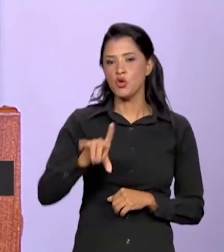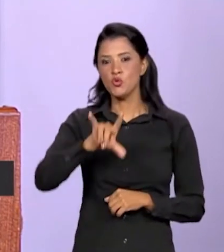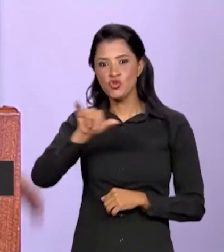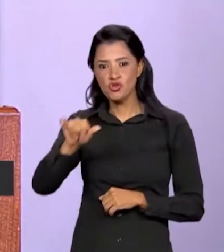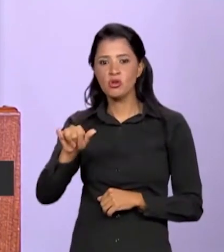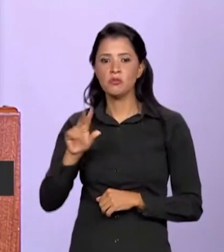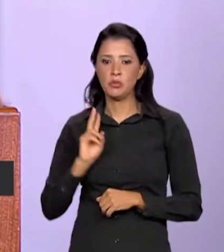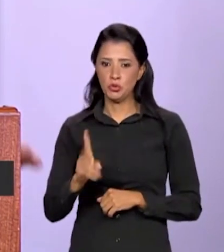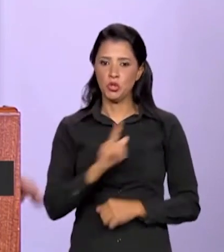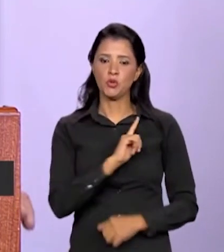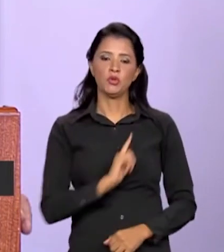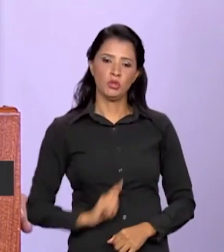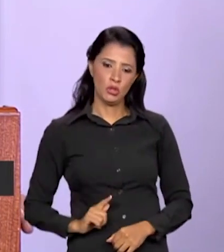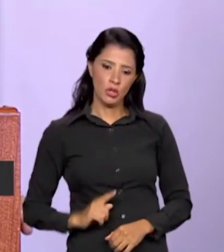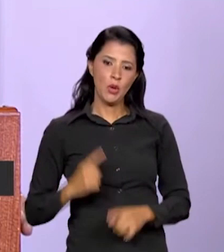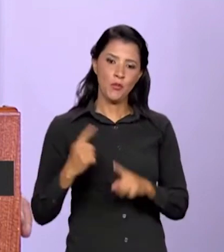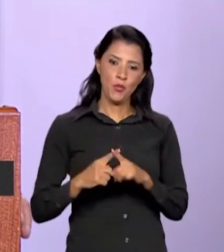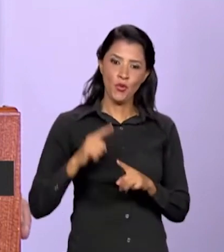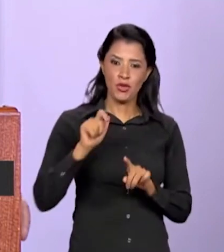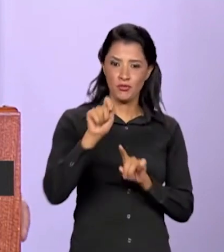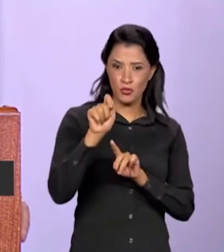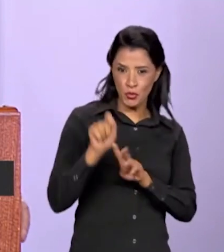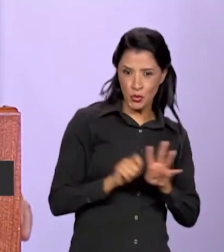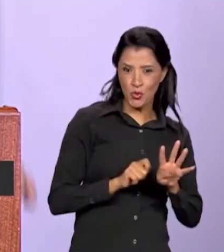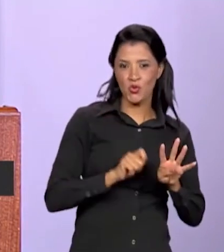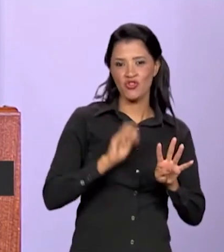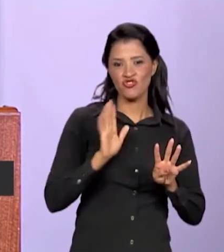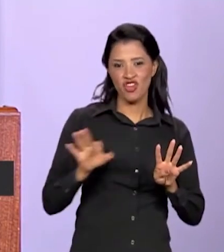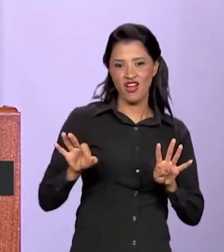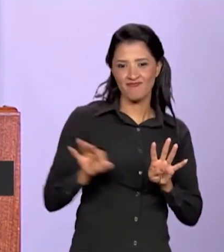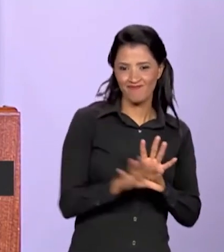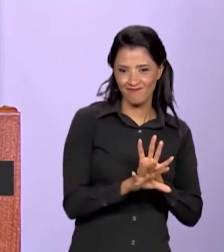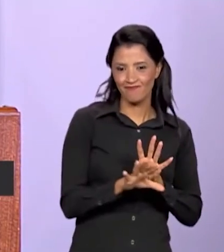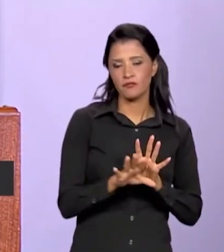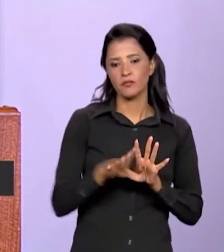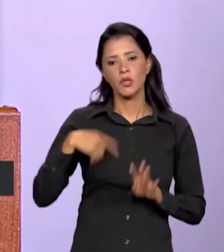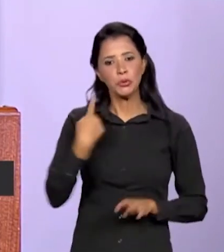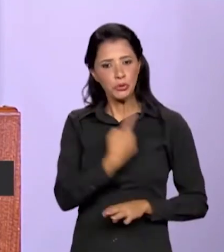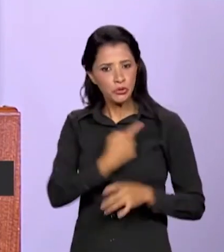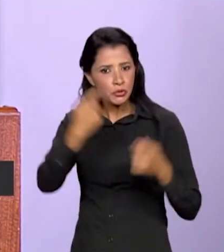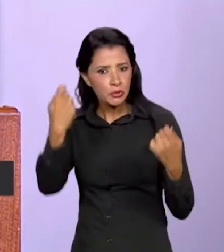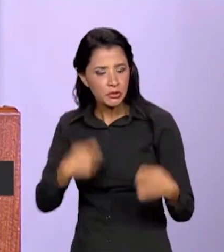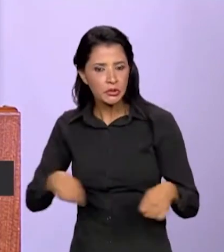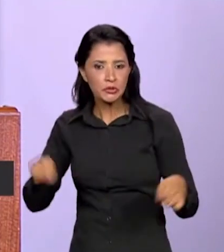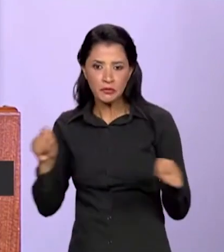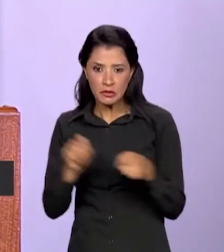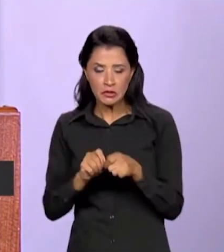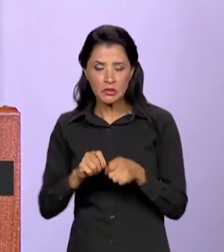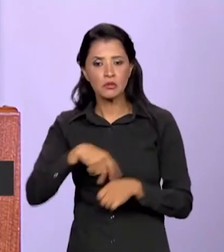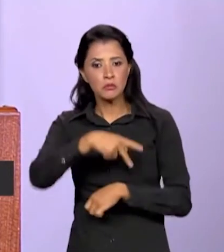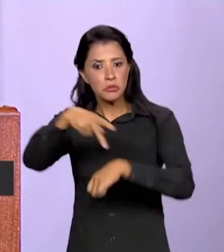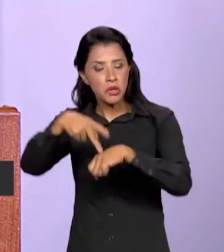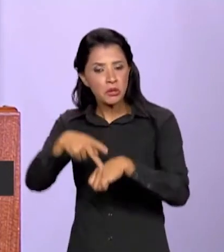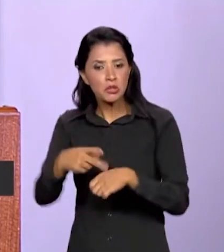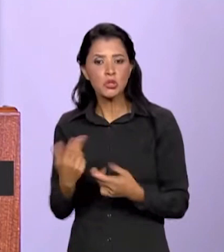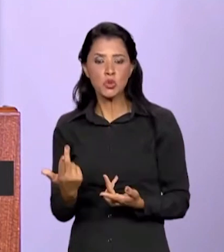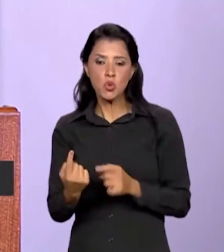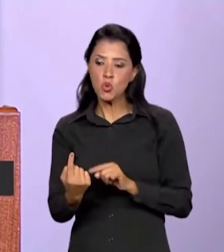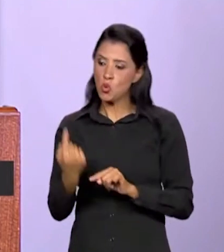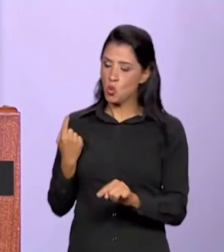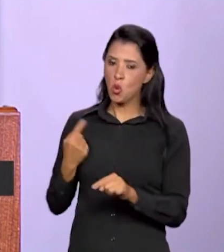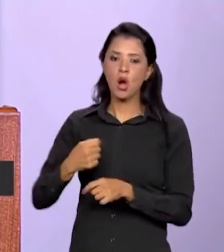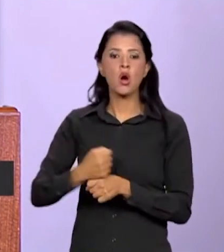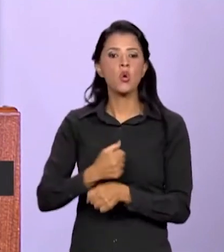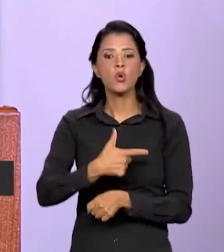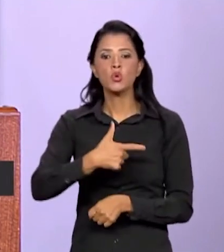agora, porque já comemos 4 meses. E nós precisamos fazer esse país voltar ao patamar de 2010,